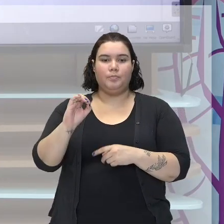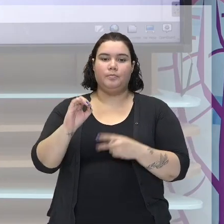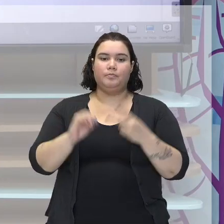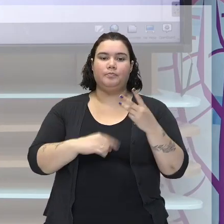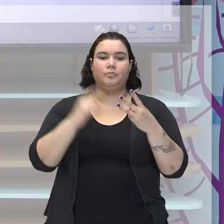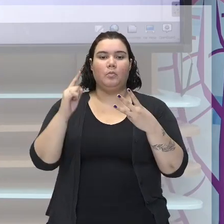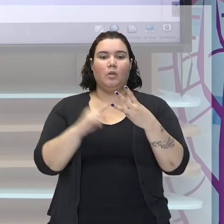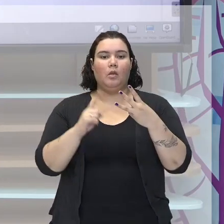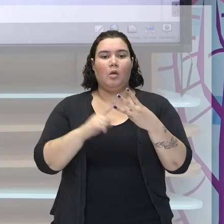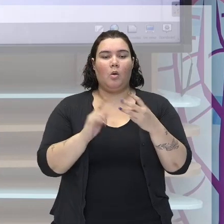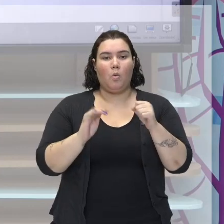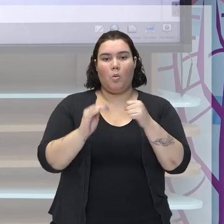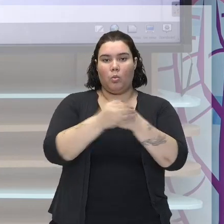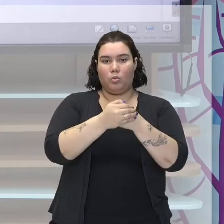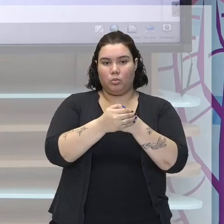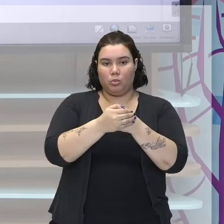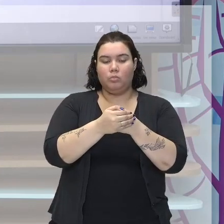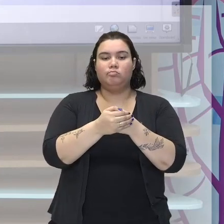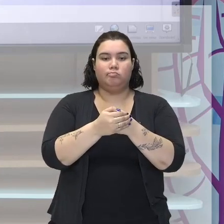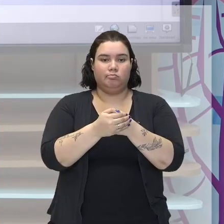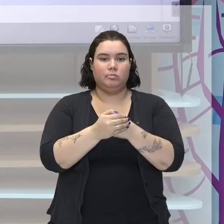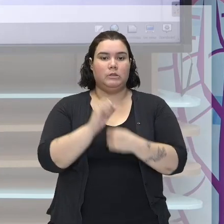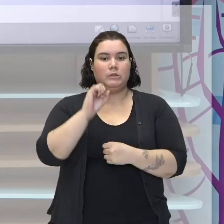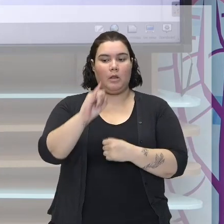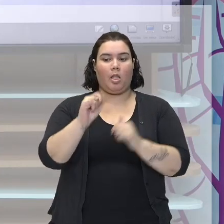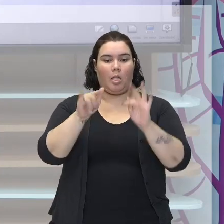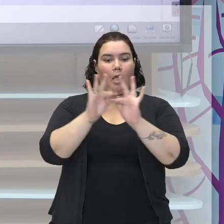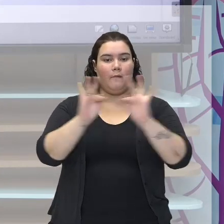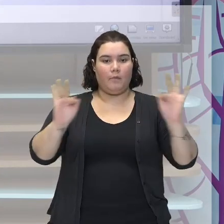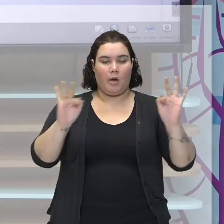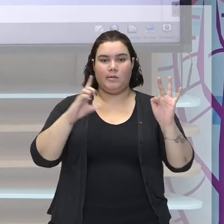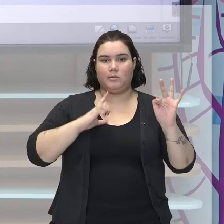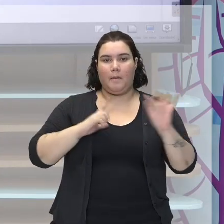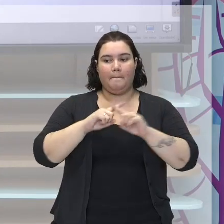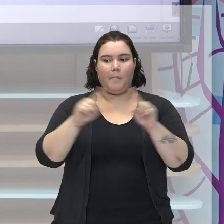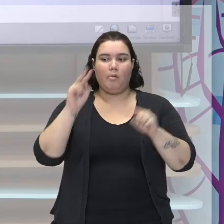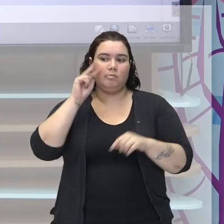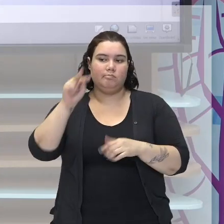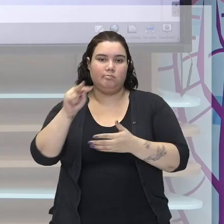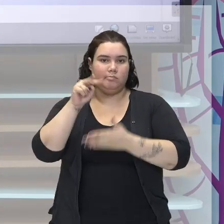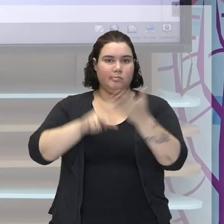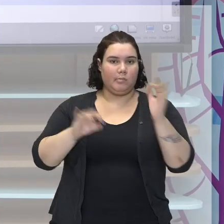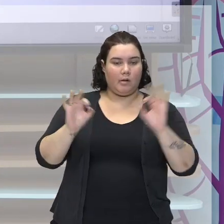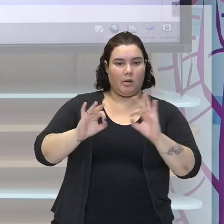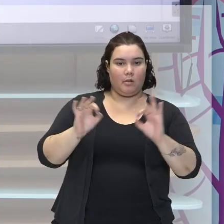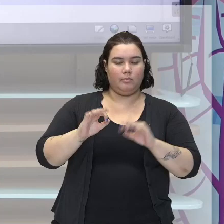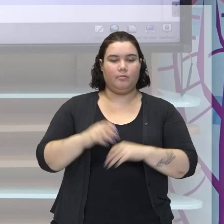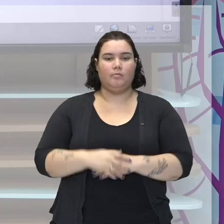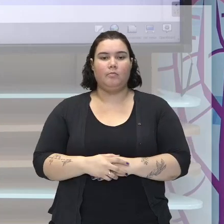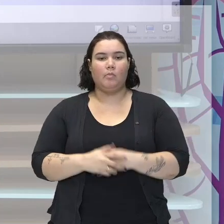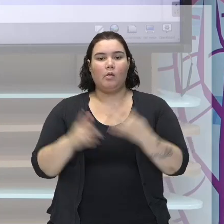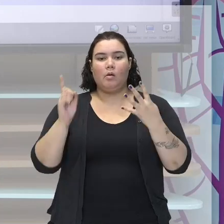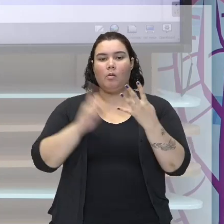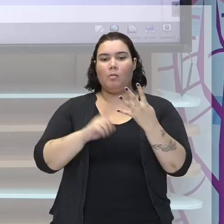sujeitos elípticos ou ocultos, se eles estiverem lá, mas não estiverem explícitos,